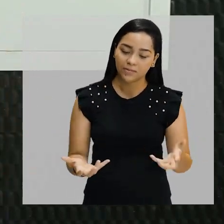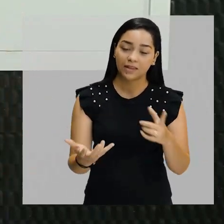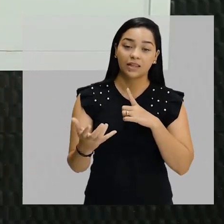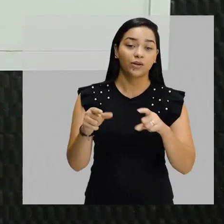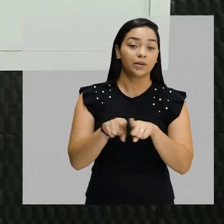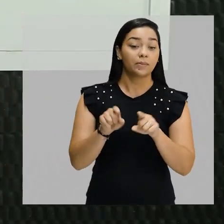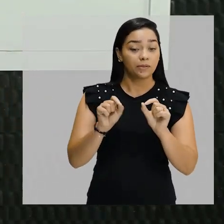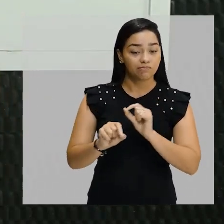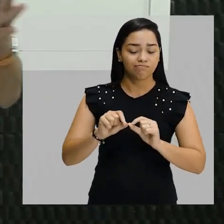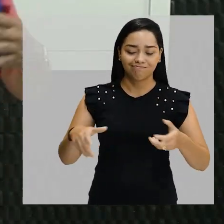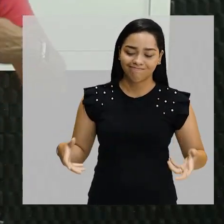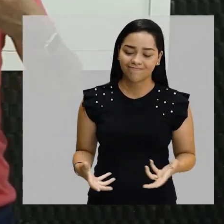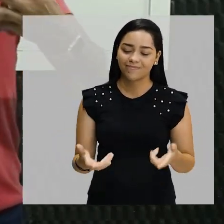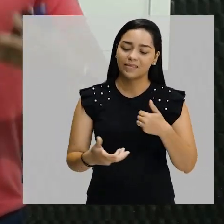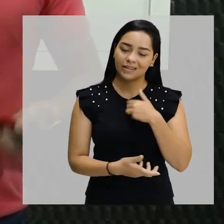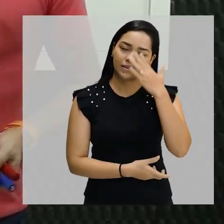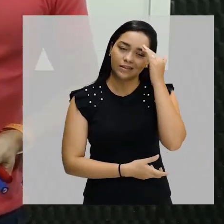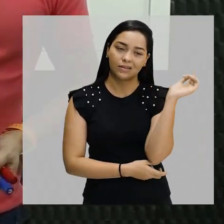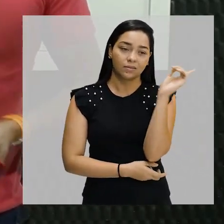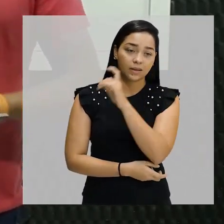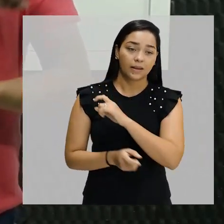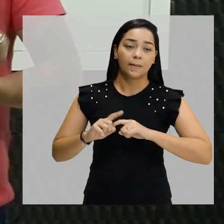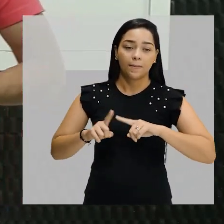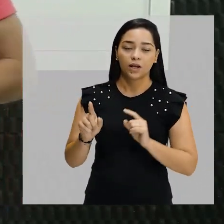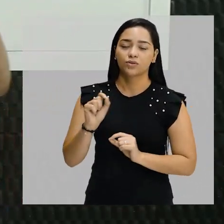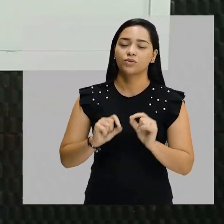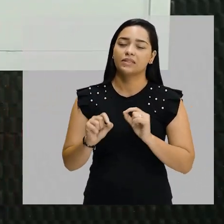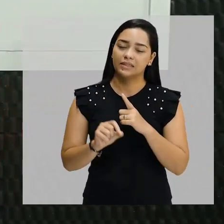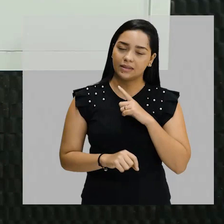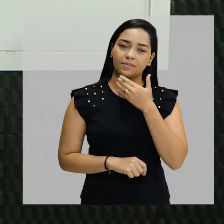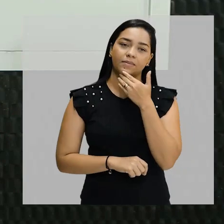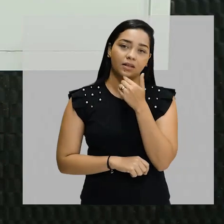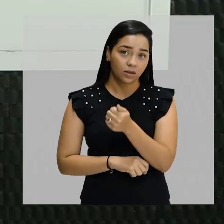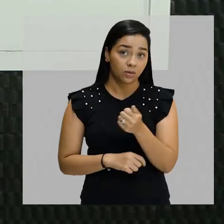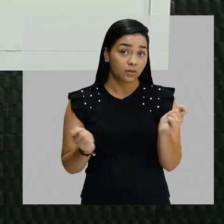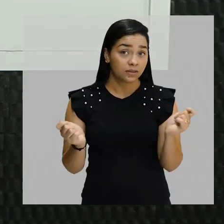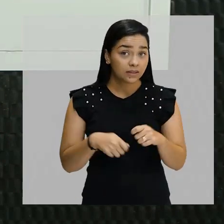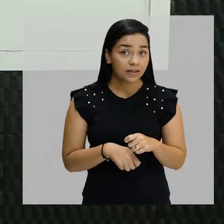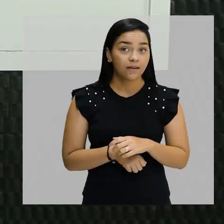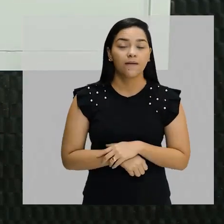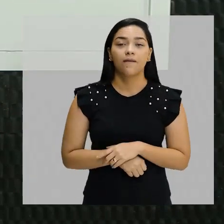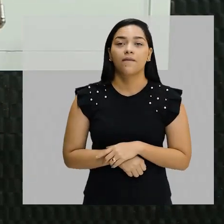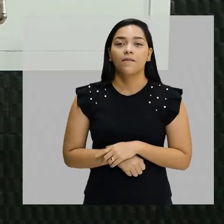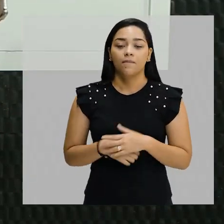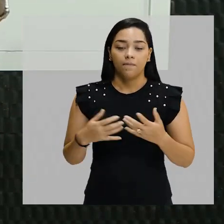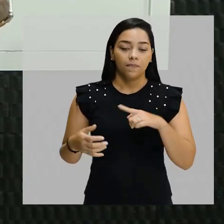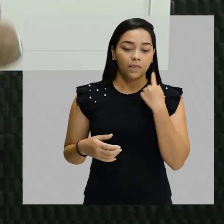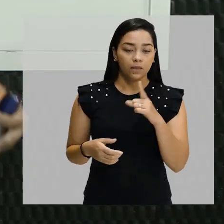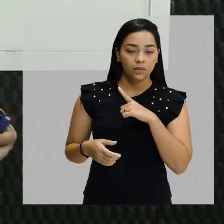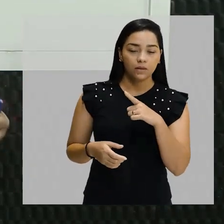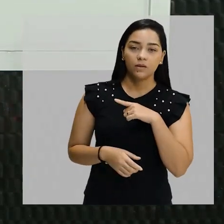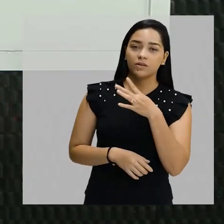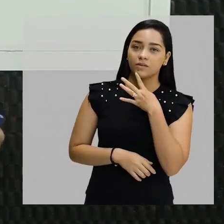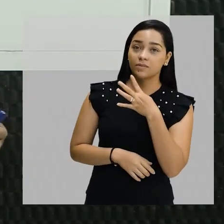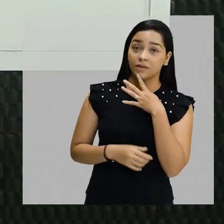tentando também empolgar vocês eu sei que é uma coisa meio complicada Mas vamos tentar fazer da melhor maneira possível nós temos o conhecimento